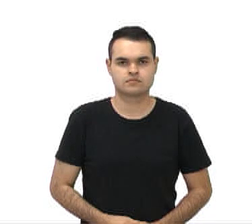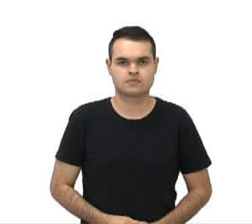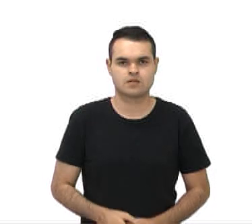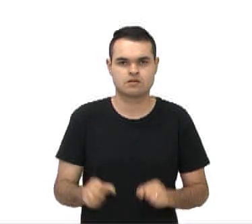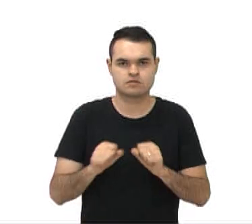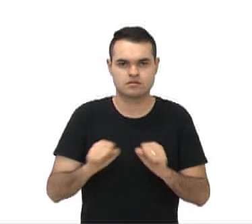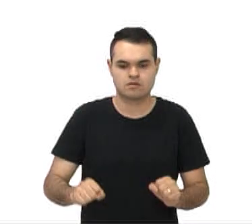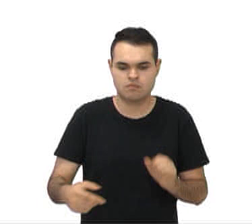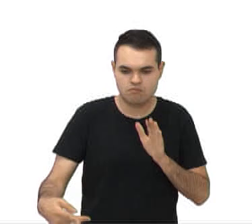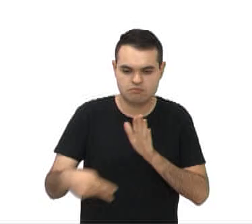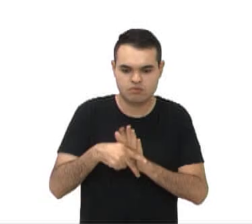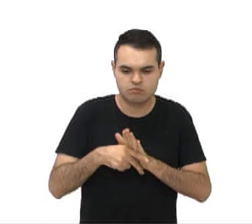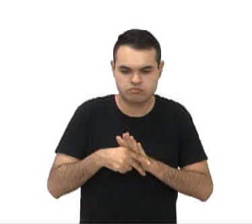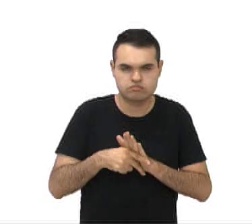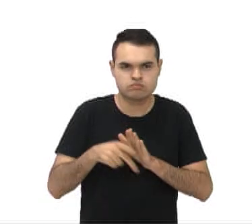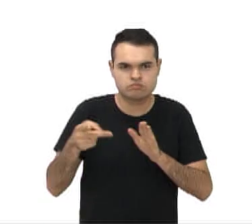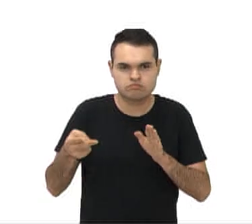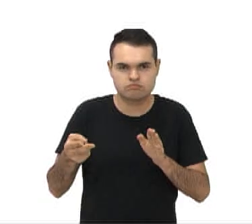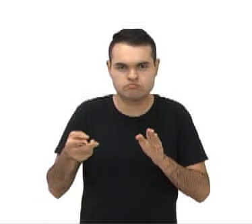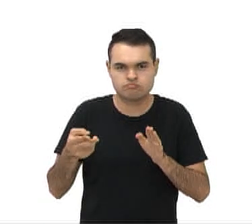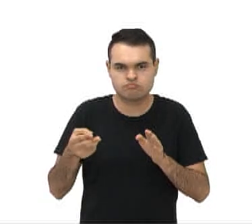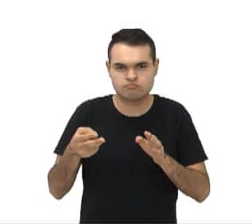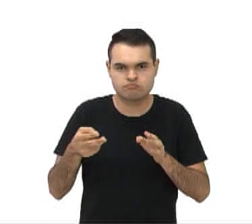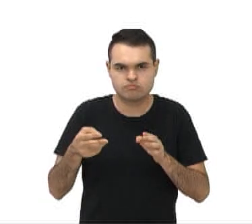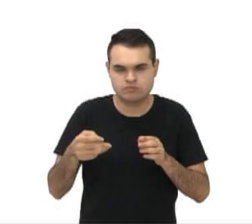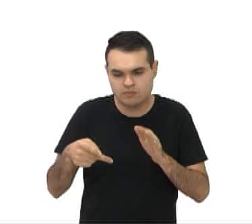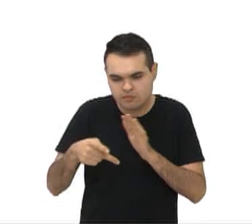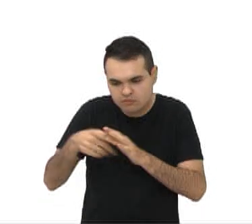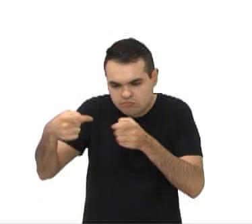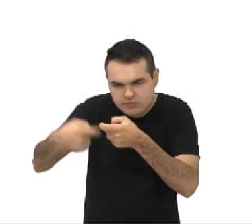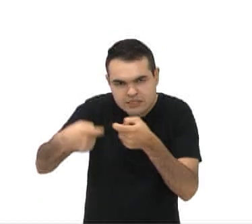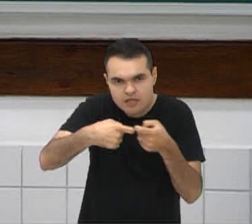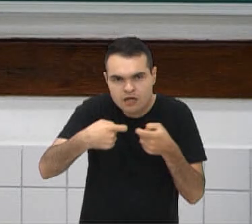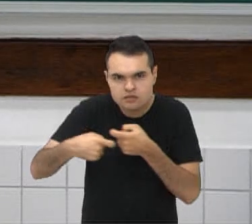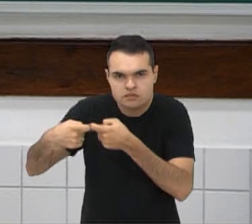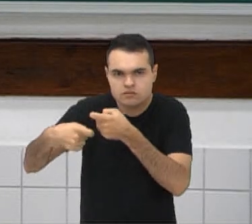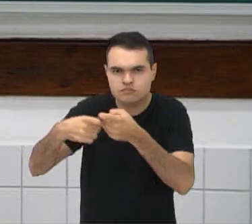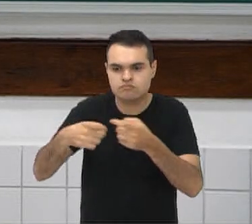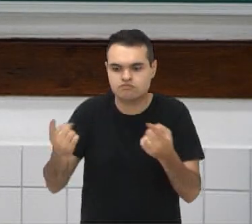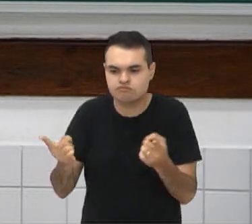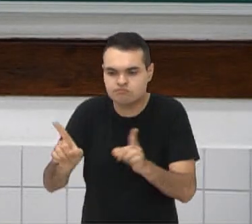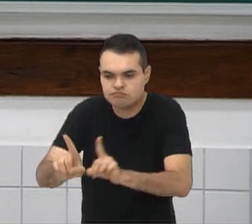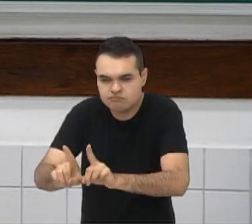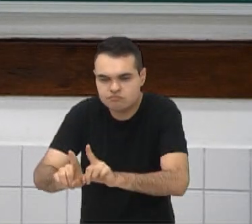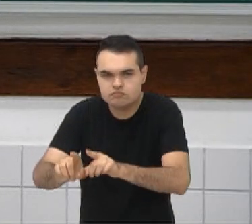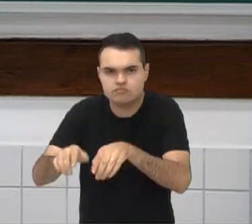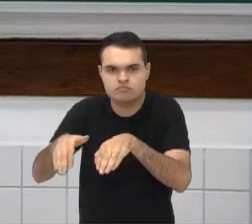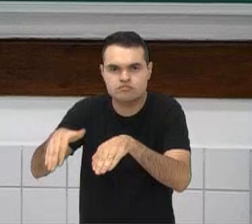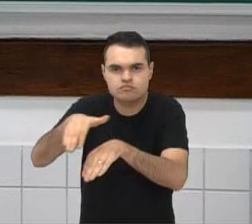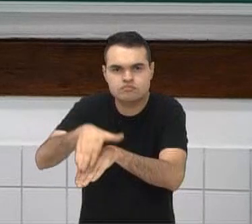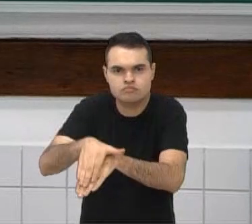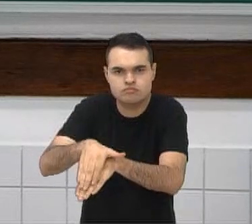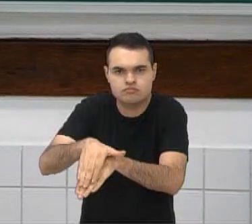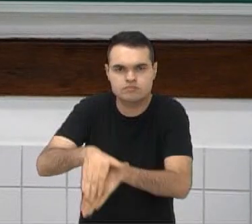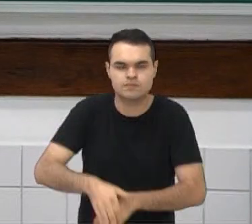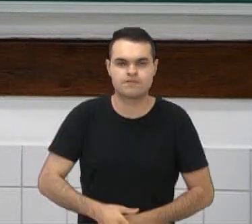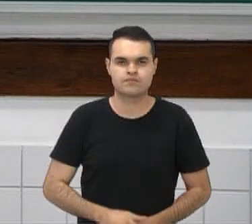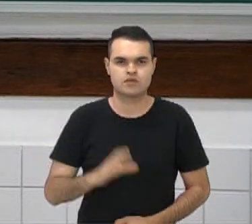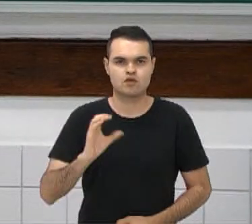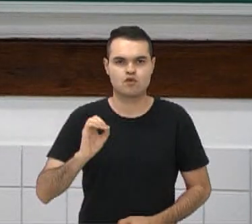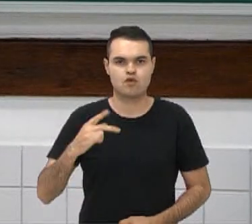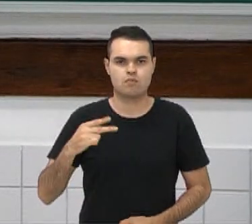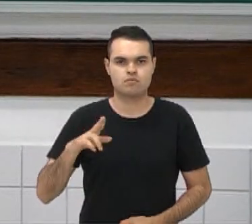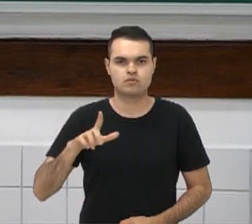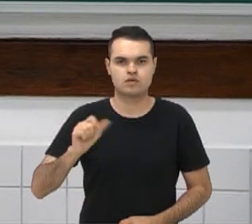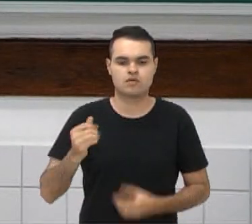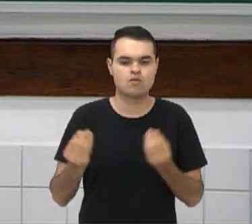acasalamento. Né? Sistemas de acasalamento, eles estão relacionados à escolha do par para a cópula. Tá? Como que acontece? Como que um